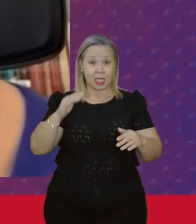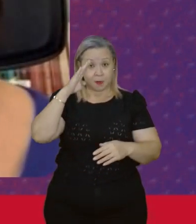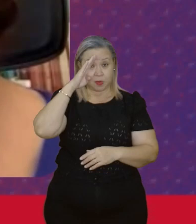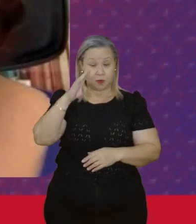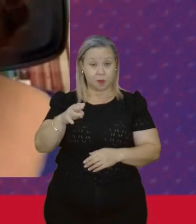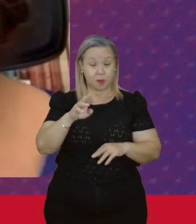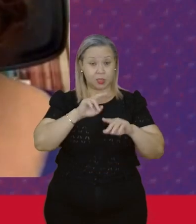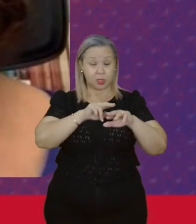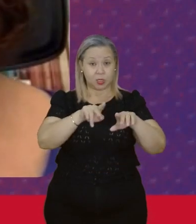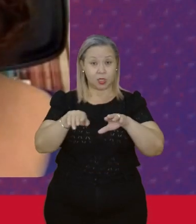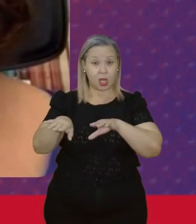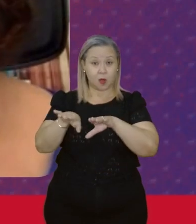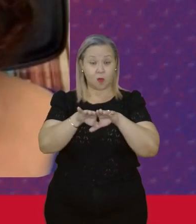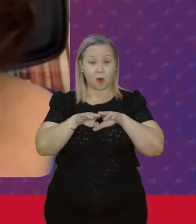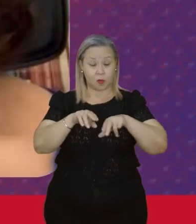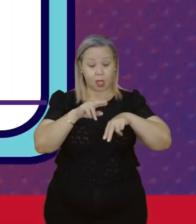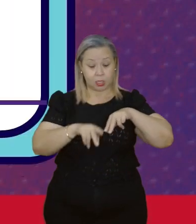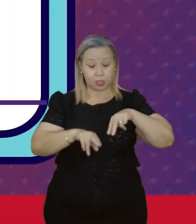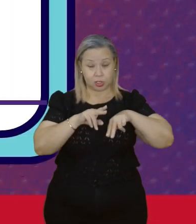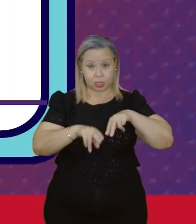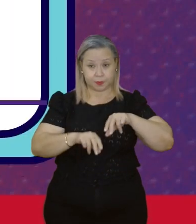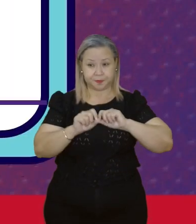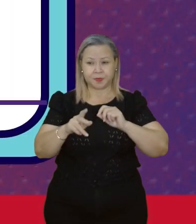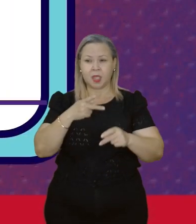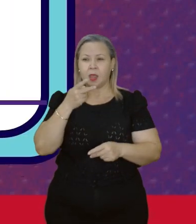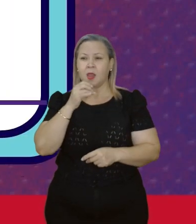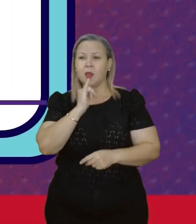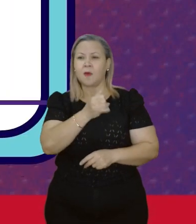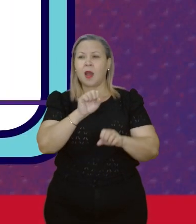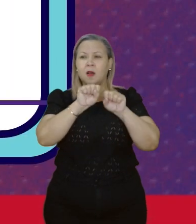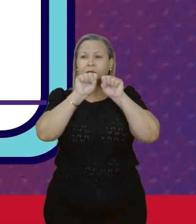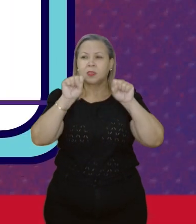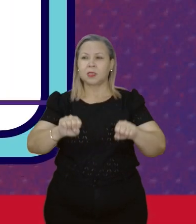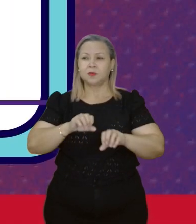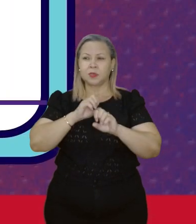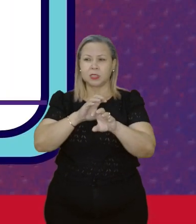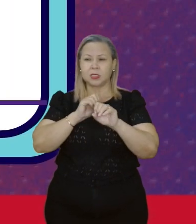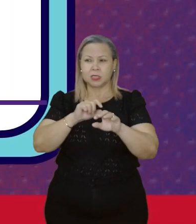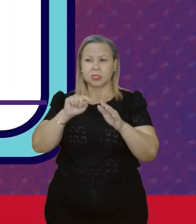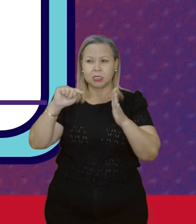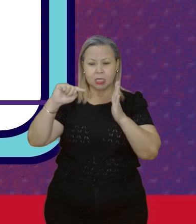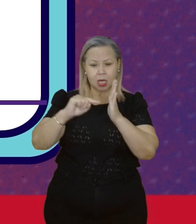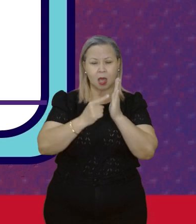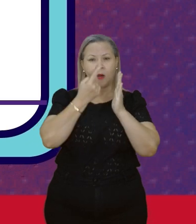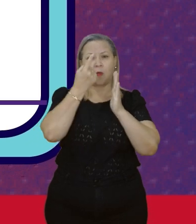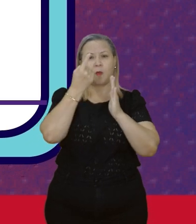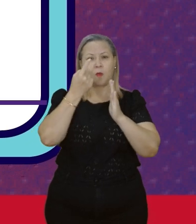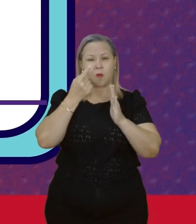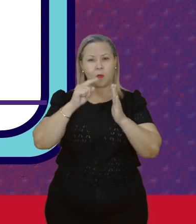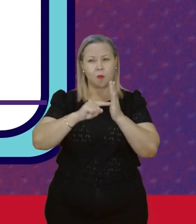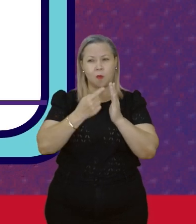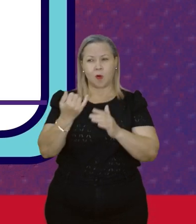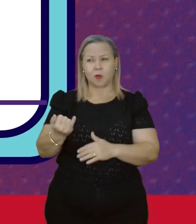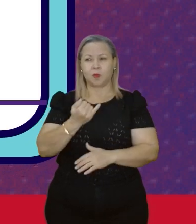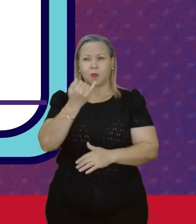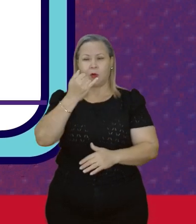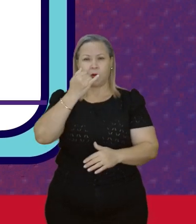gênero. Eles dizem o seguinte: o sistema de ensino é o ponto-chave da estratégia